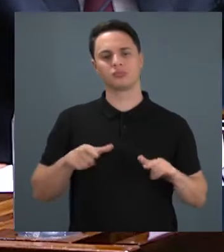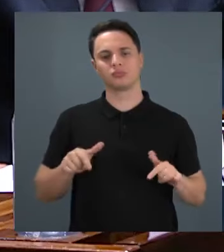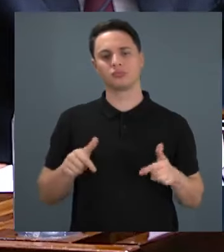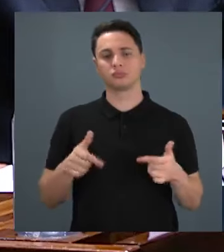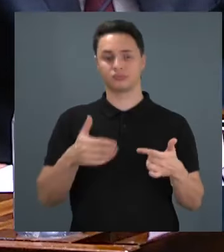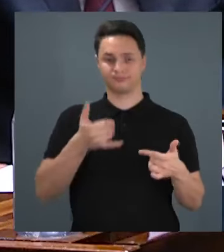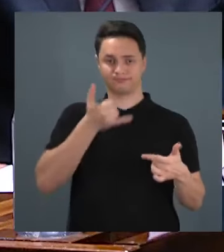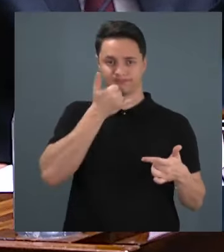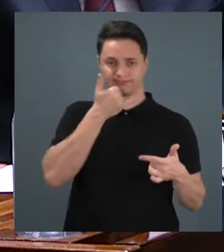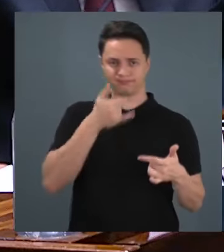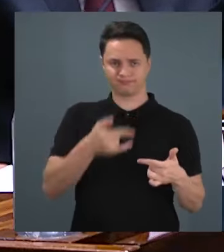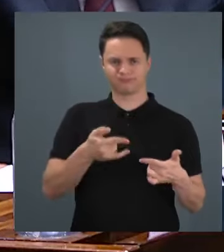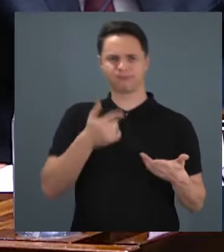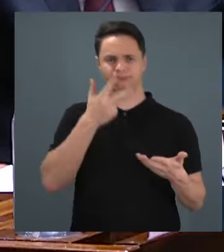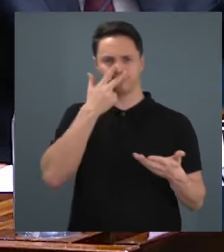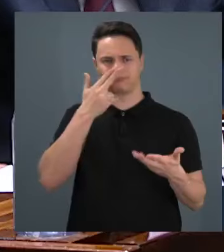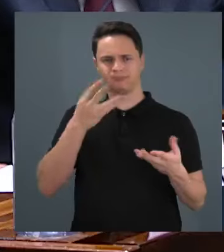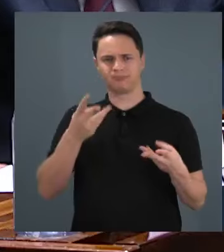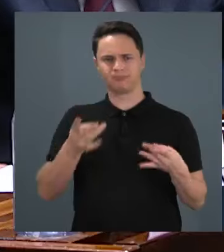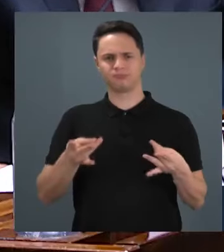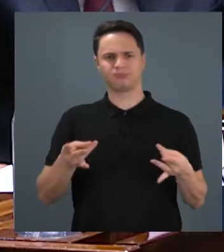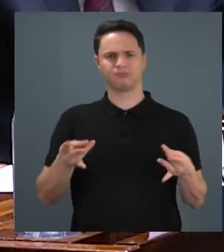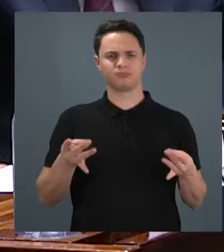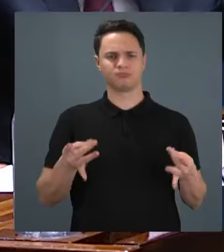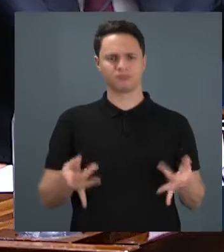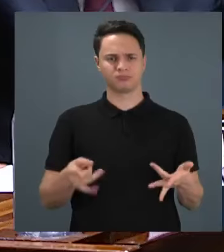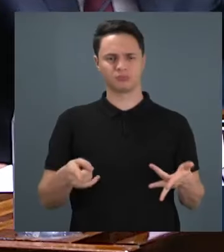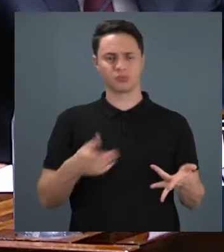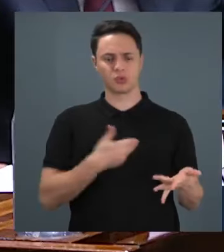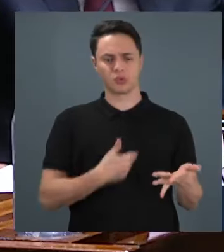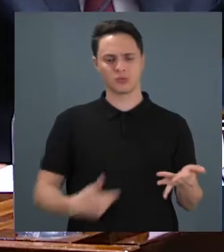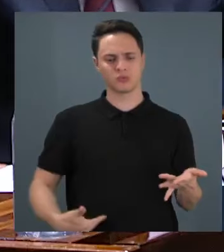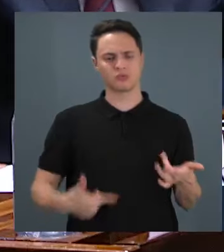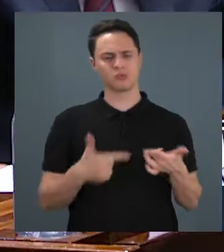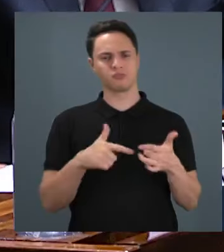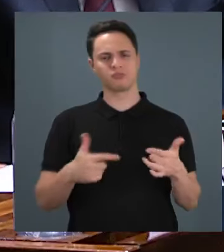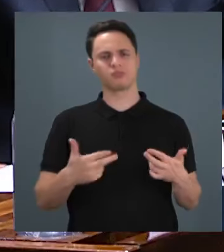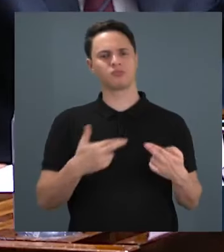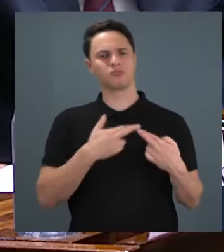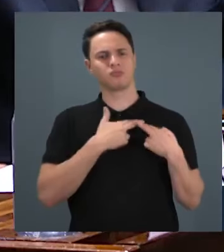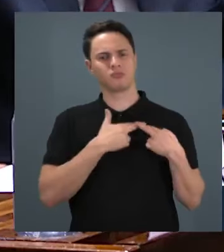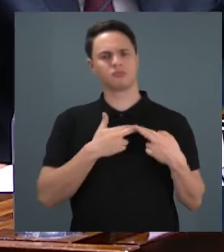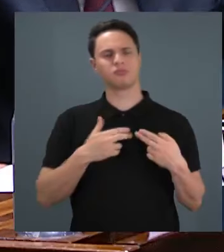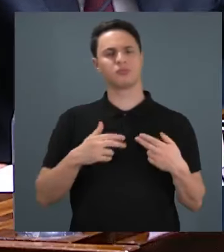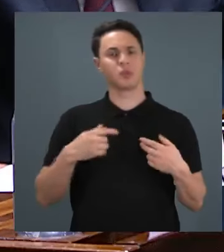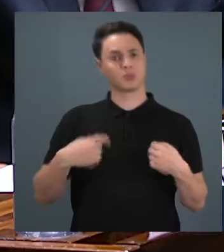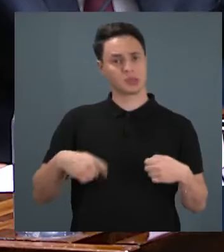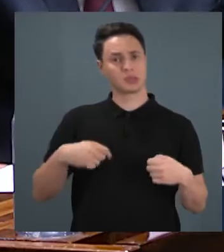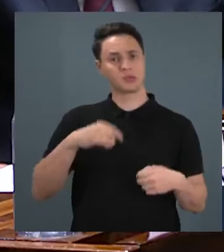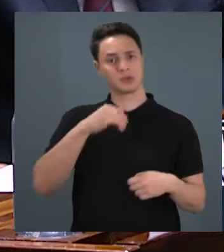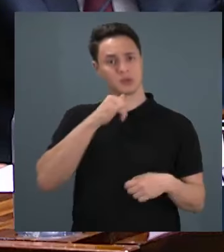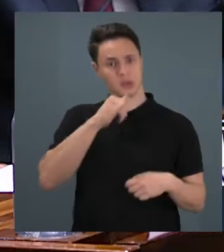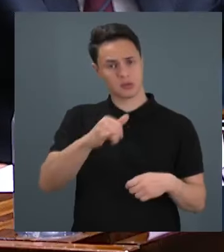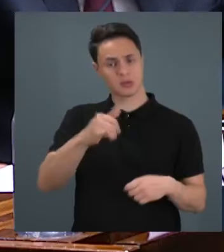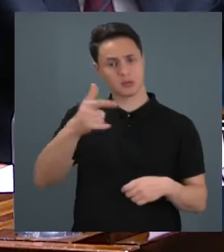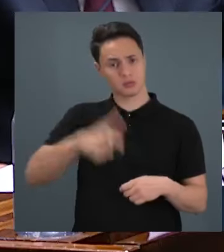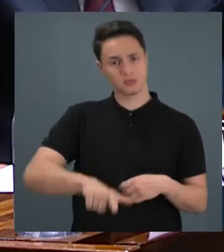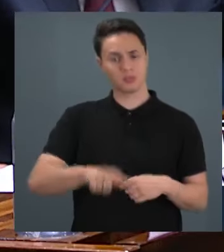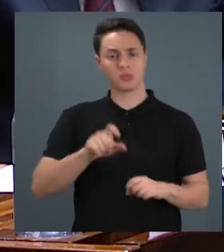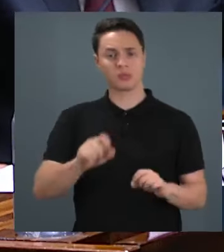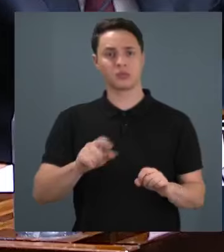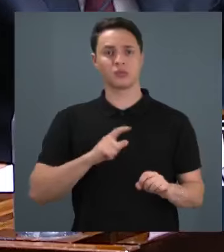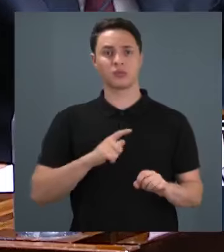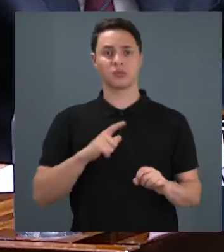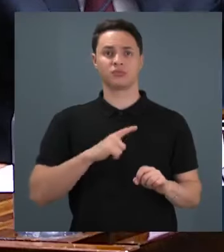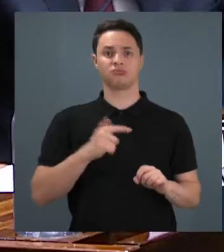desculpem, deletéria e reiterada de um governo irresponsável que não tem, e eu preciso repetir isso aqui,